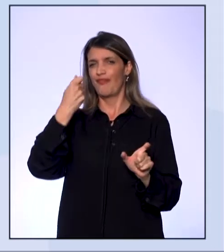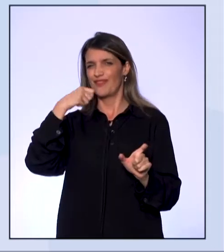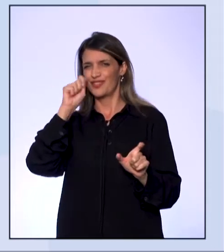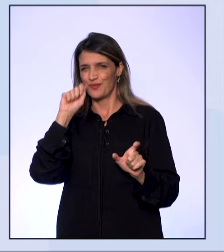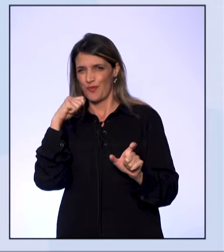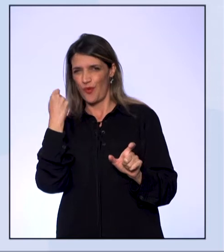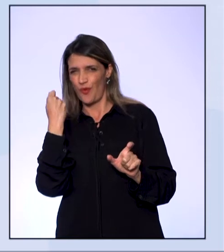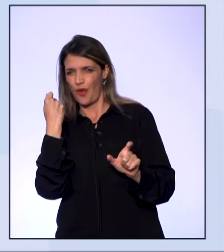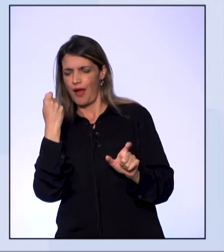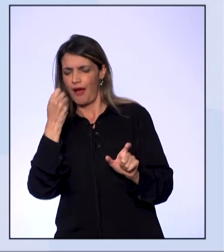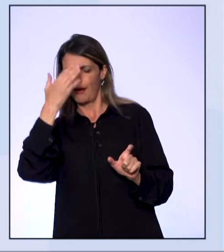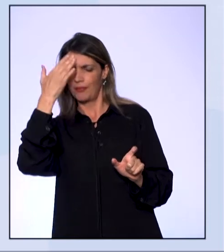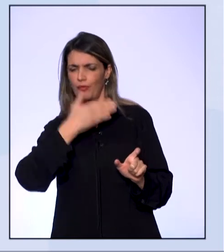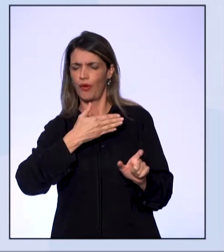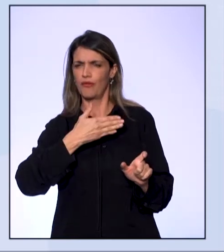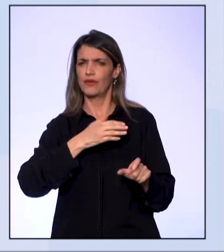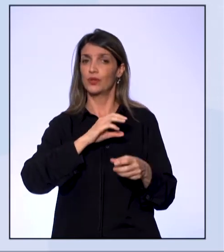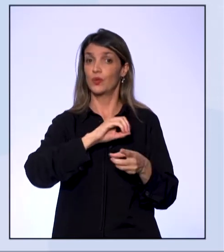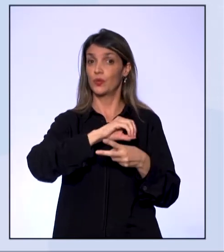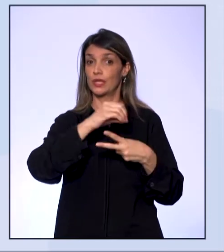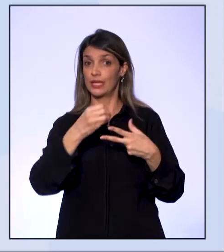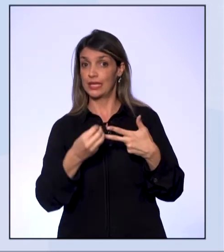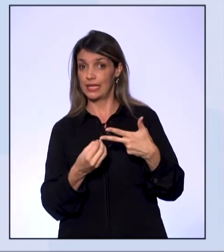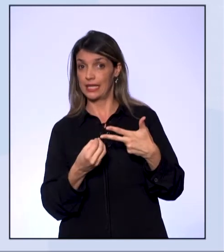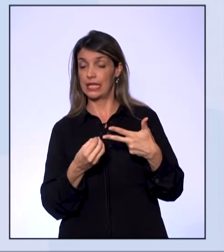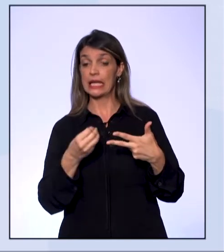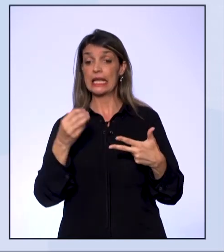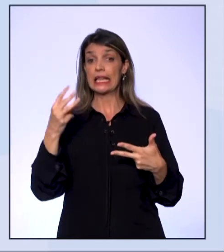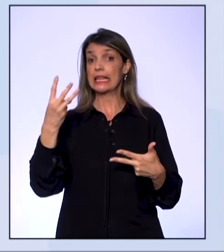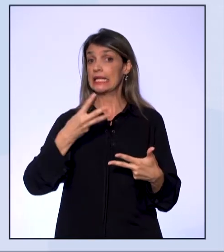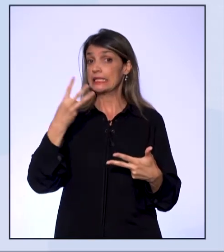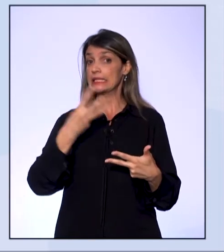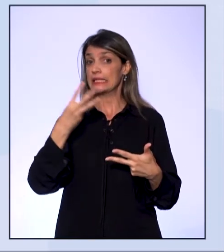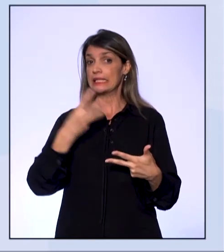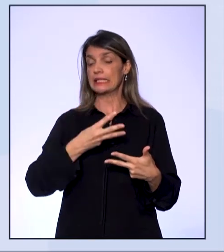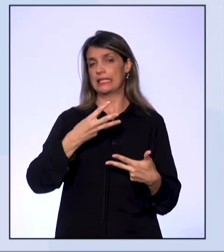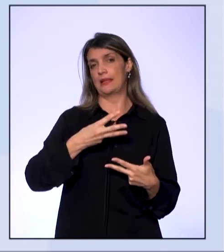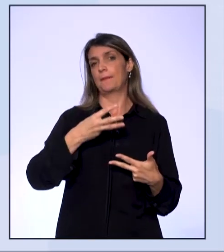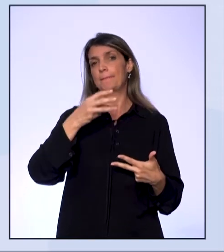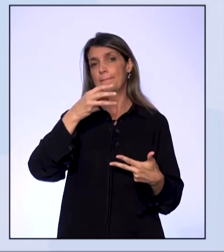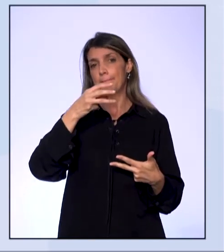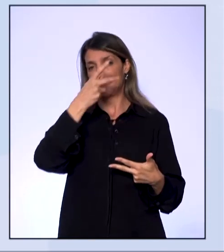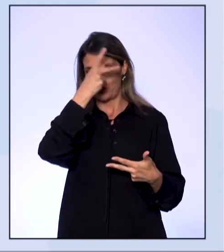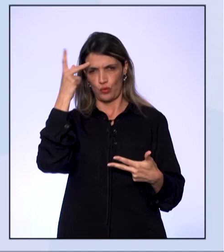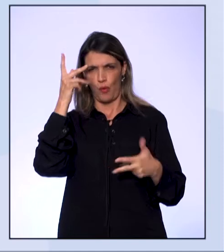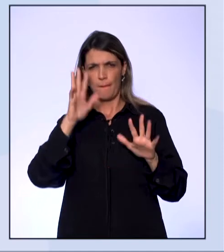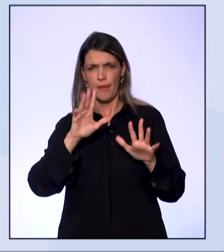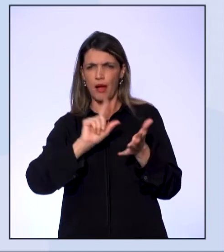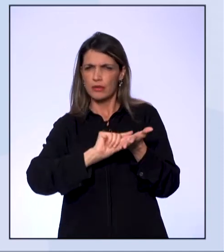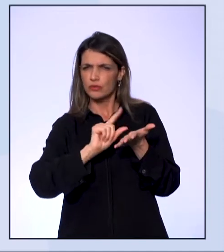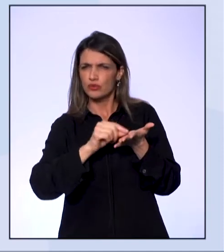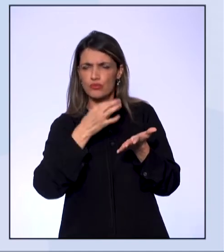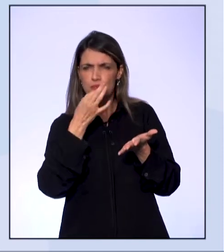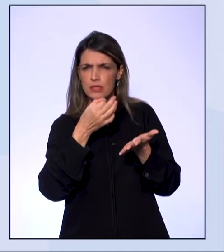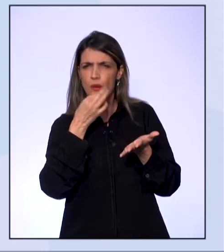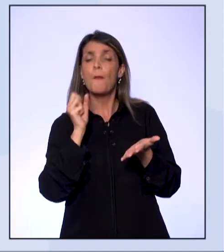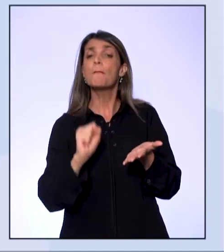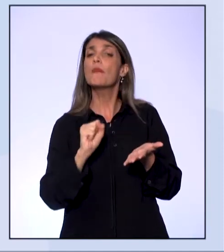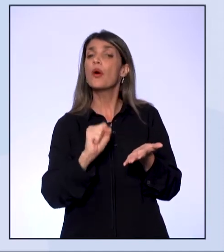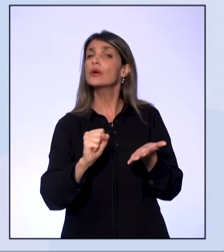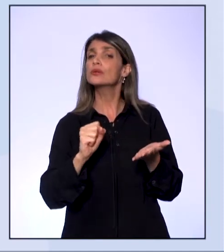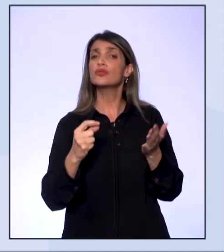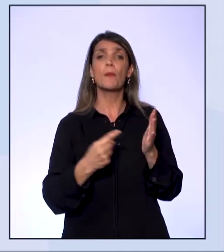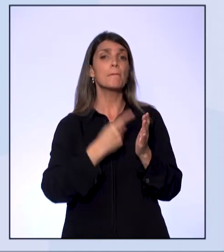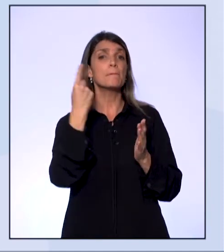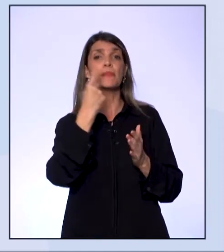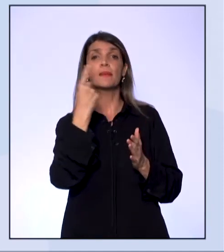cobrada na avaliação do Enem, você deve escrevê-la em terceira pessoa. Mas já o artigo de opinião, ele pode ser escrito em primeira pessoa, porque